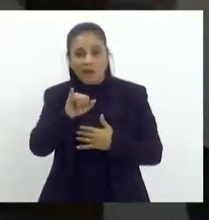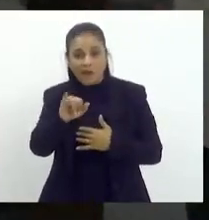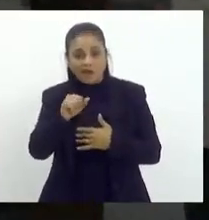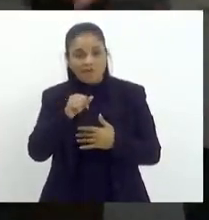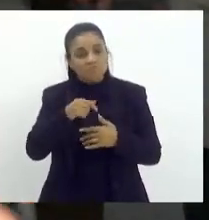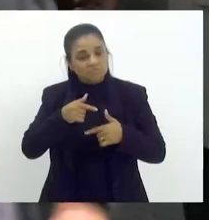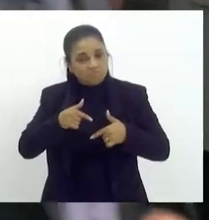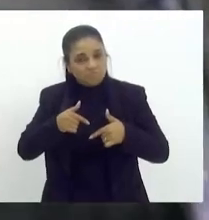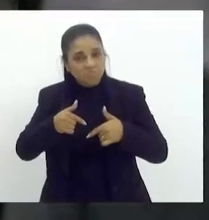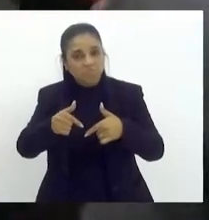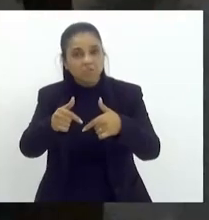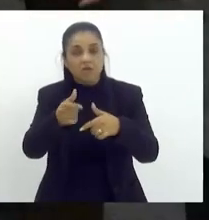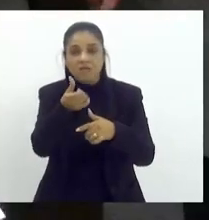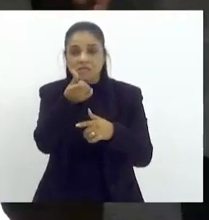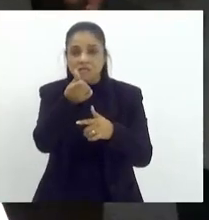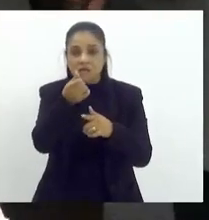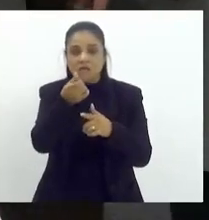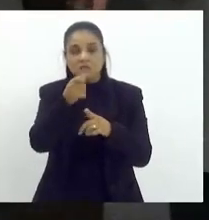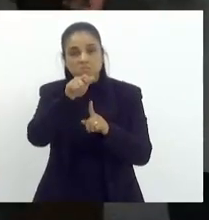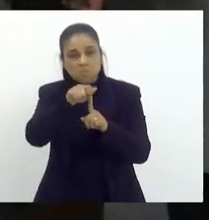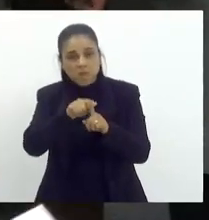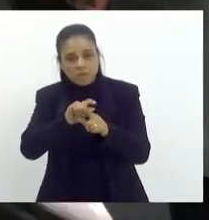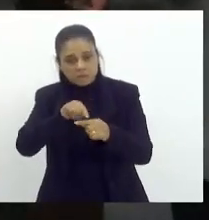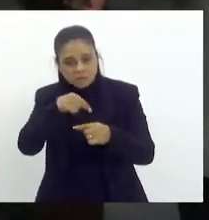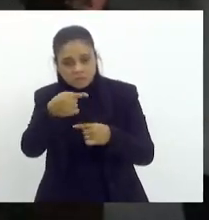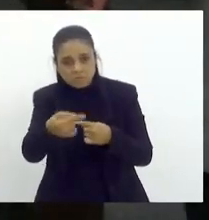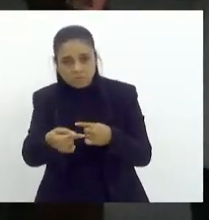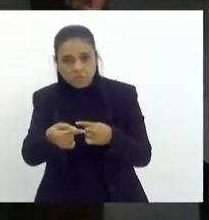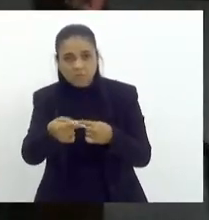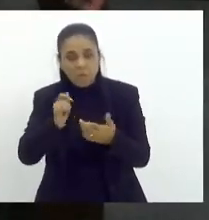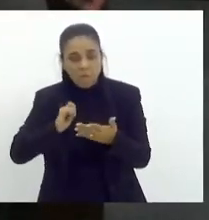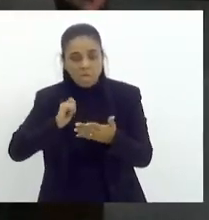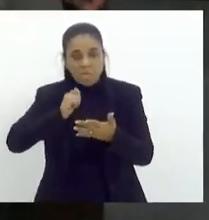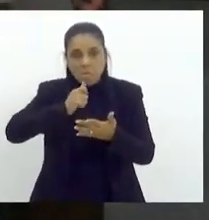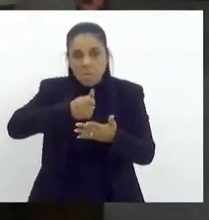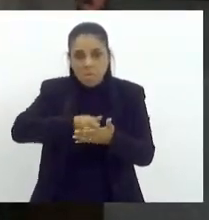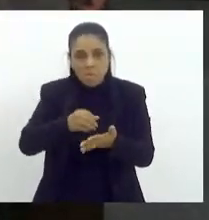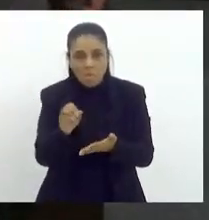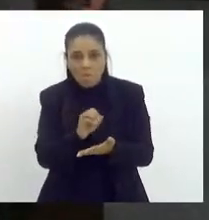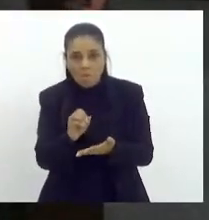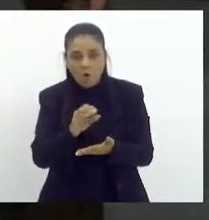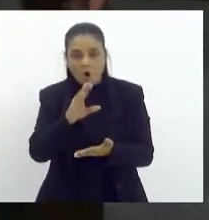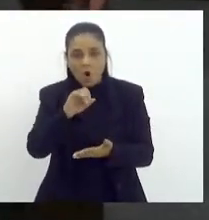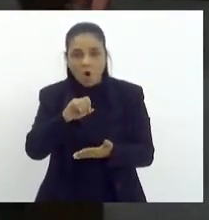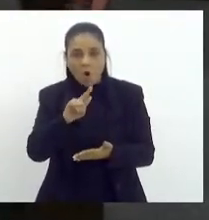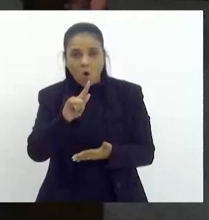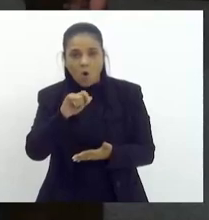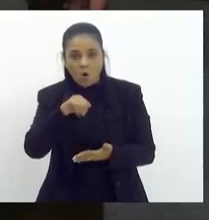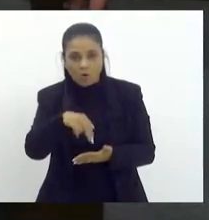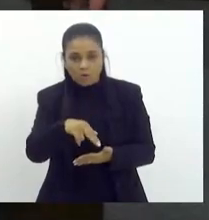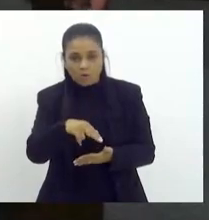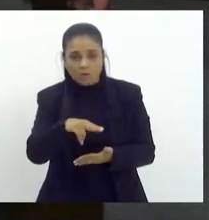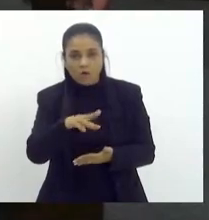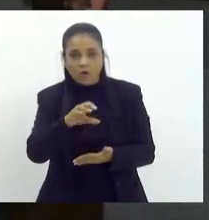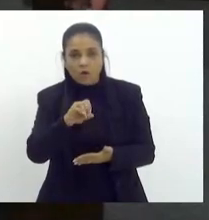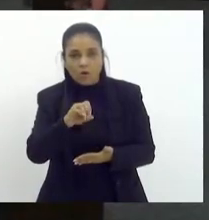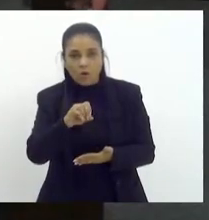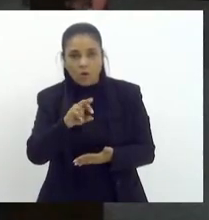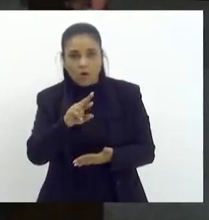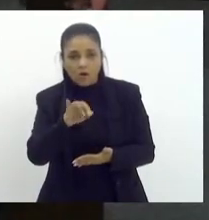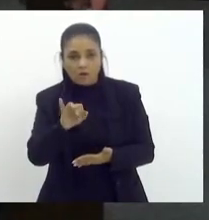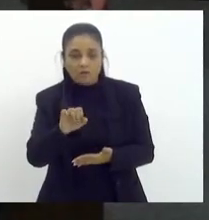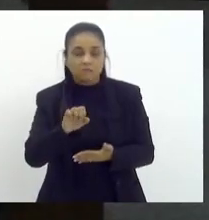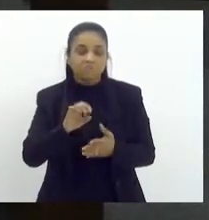seis meses depois pelo não pagamento do da unicre serviço se está está ameaçado de ser fechado